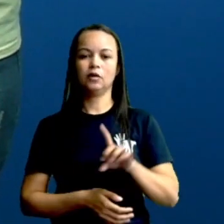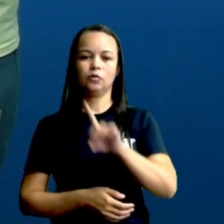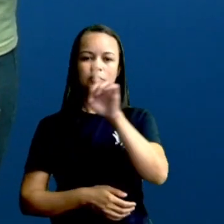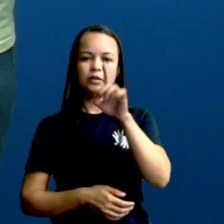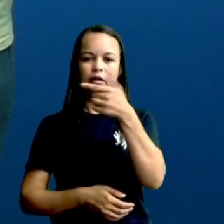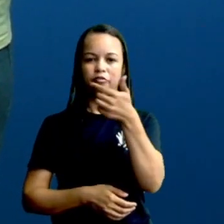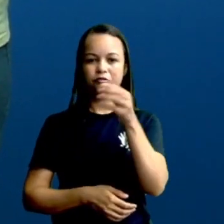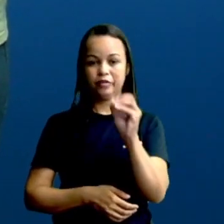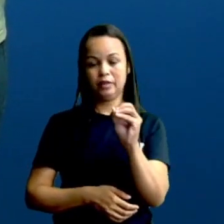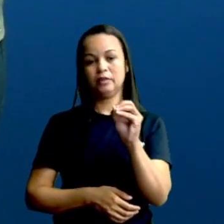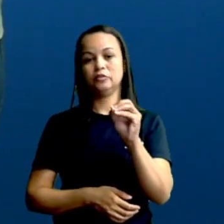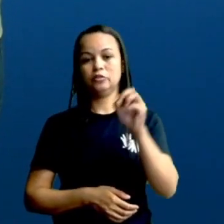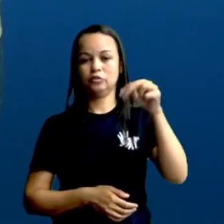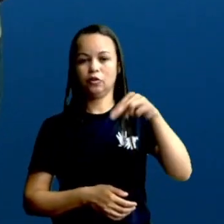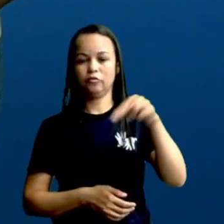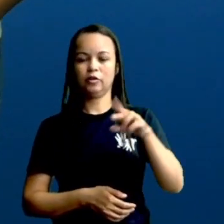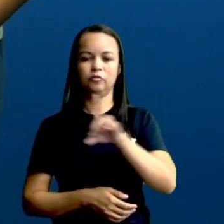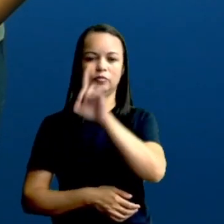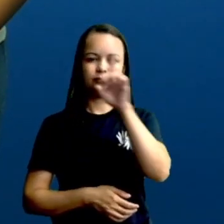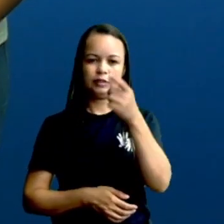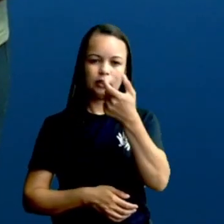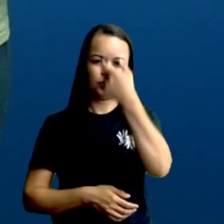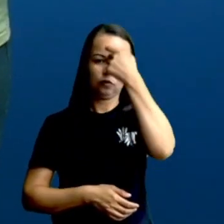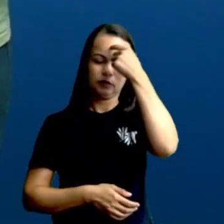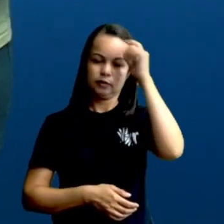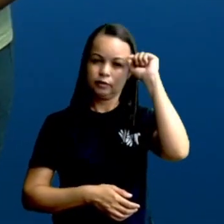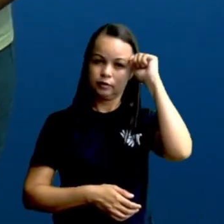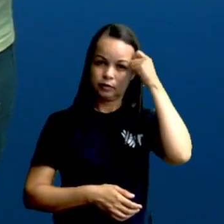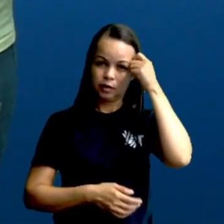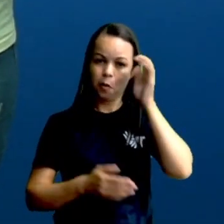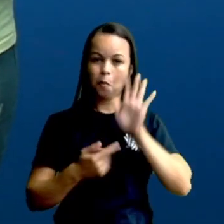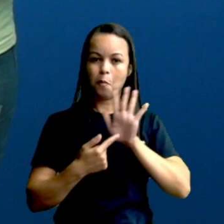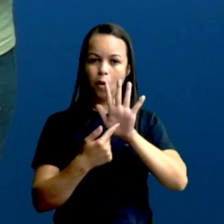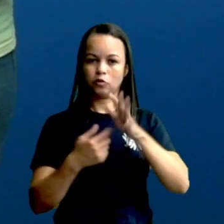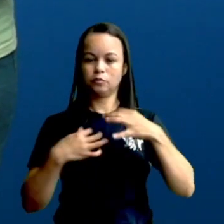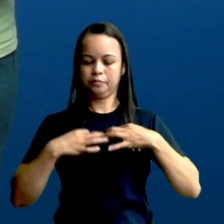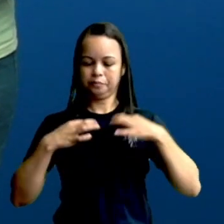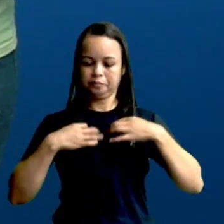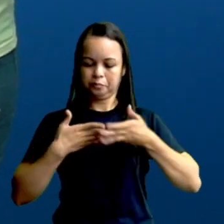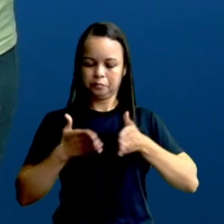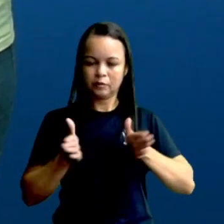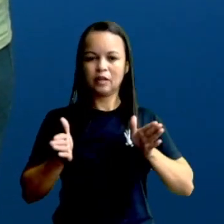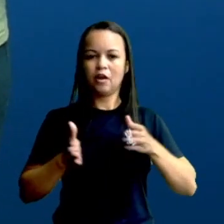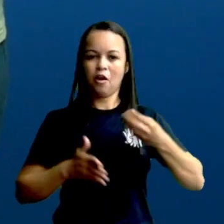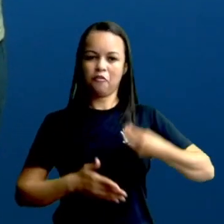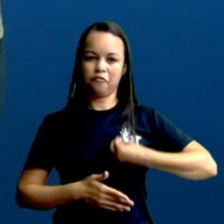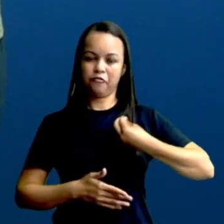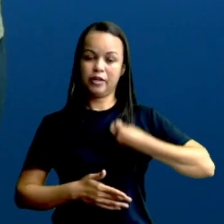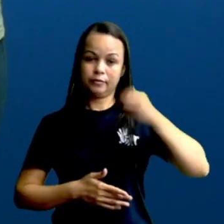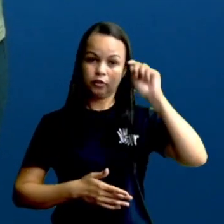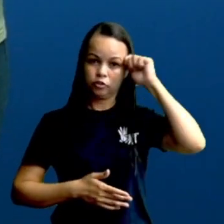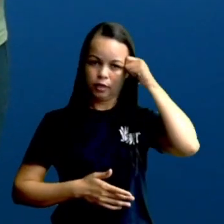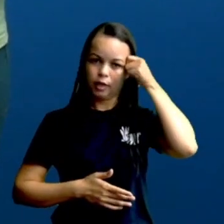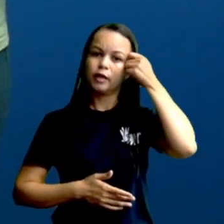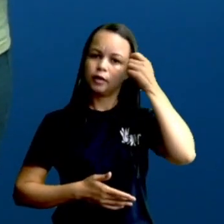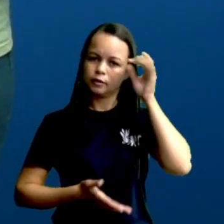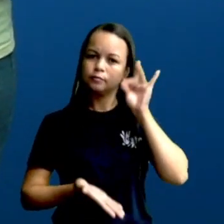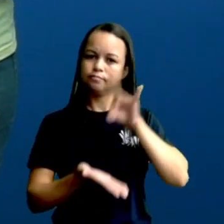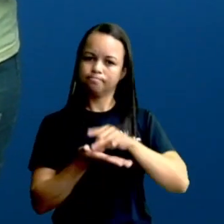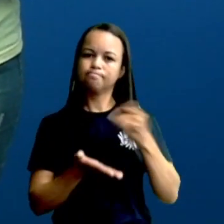novembro foi o Dia da Consciência Negra. Trago aqui essa blusa, Vidas Negras Importam, e todos e